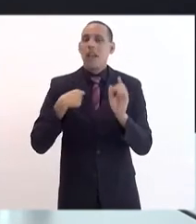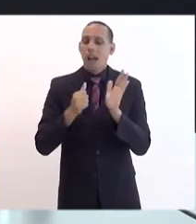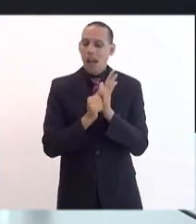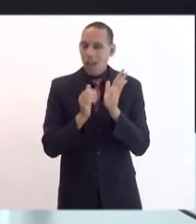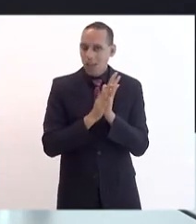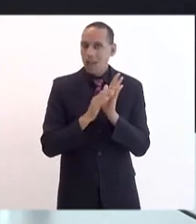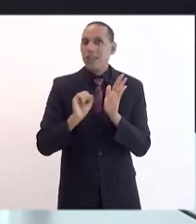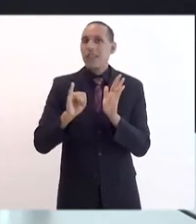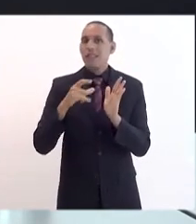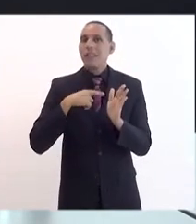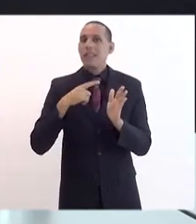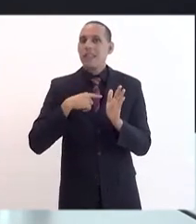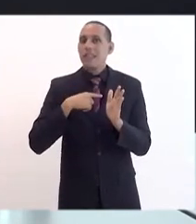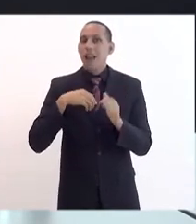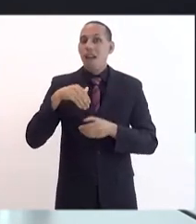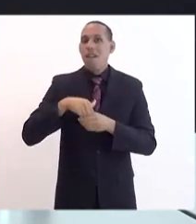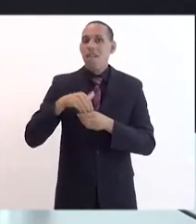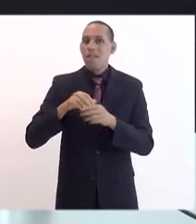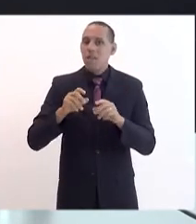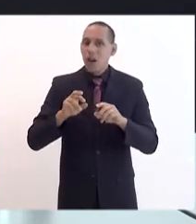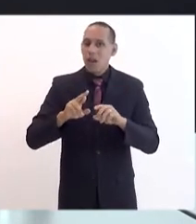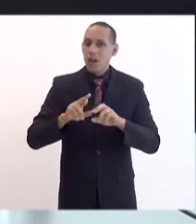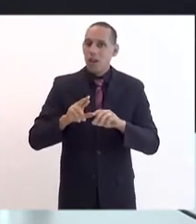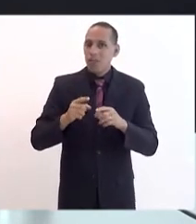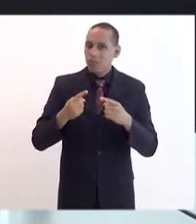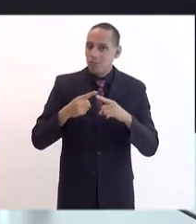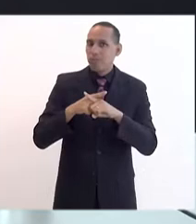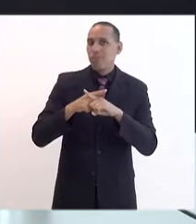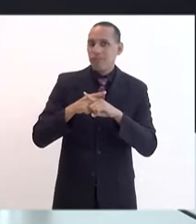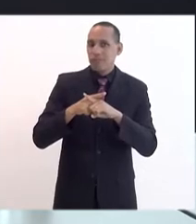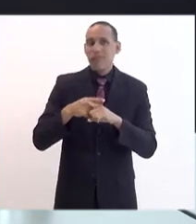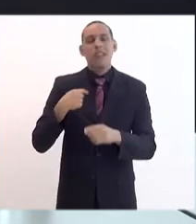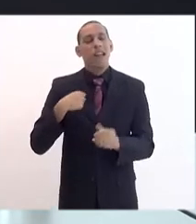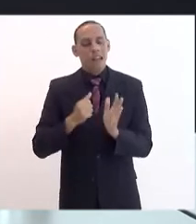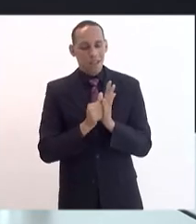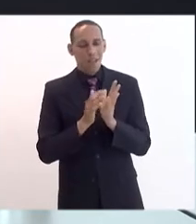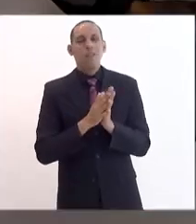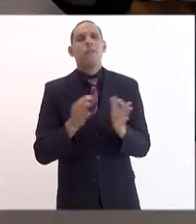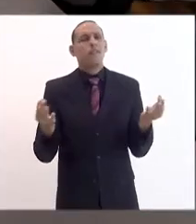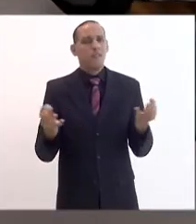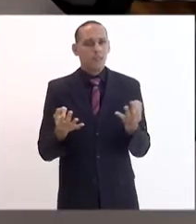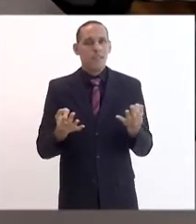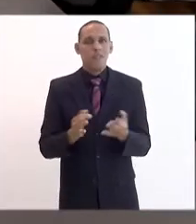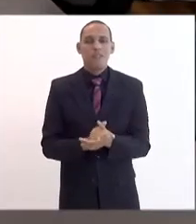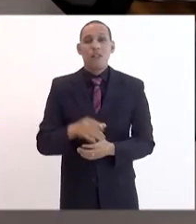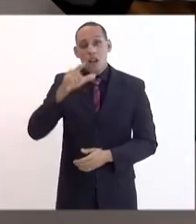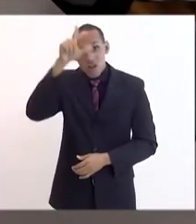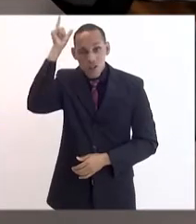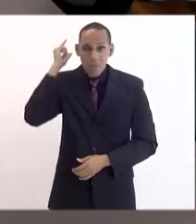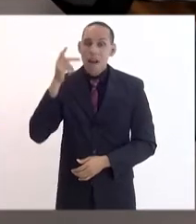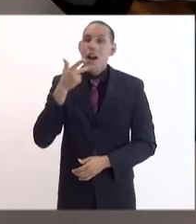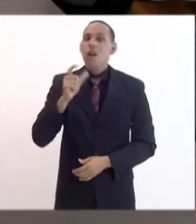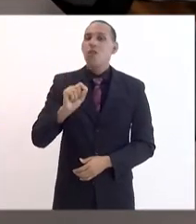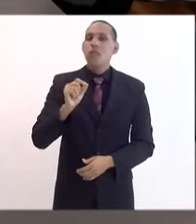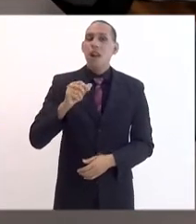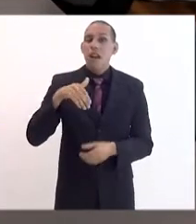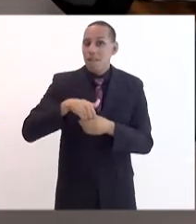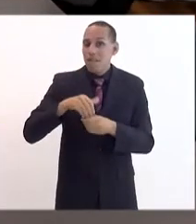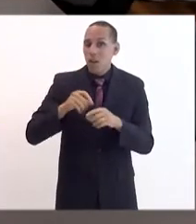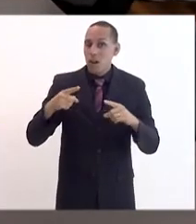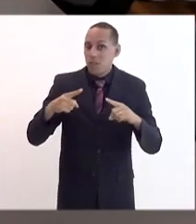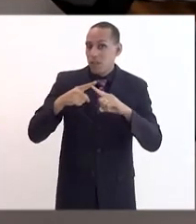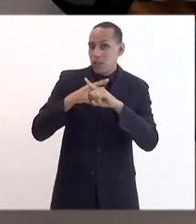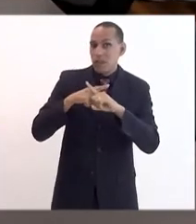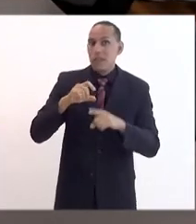quando tiver voto divergente. Quem está presente... Perfeito. Exatamente. Perfeito. O deputado Luiz Paulo chama a atenção. Um